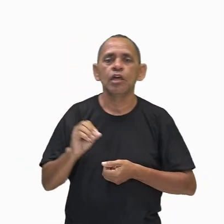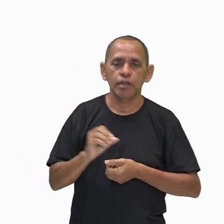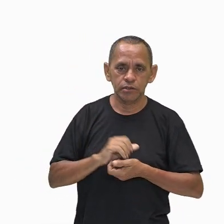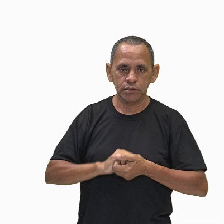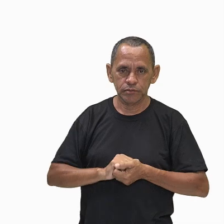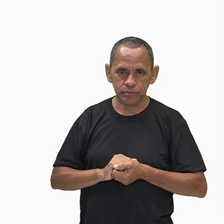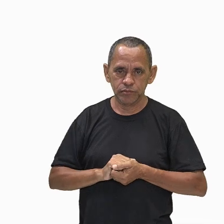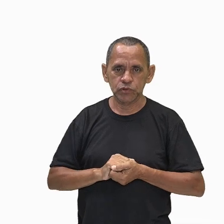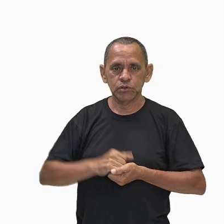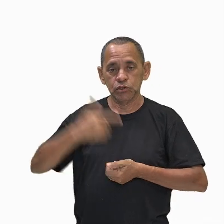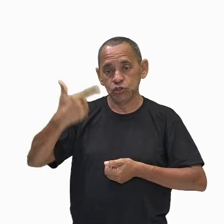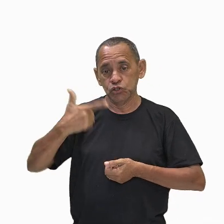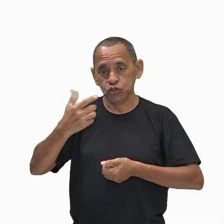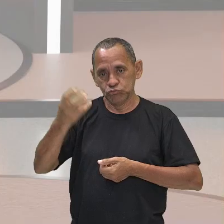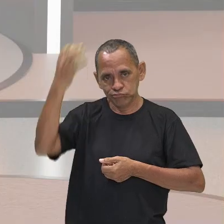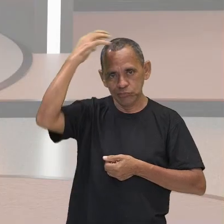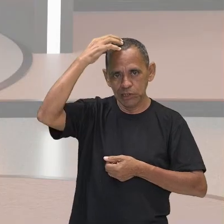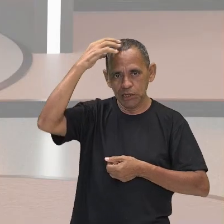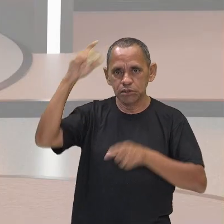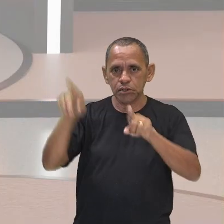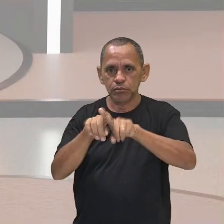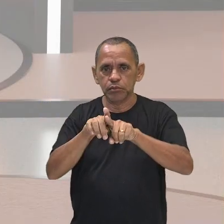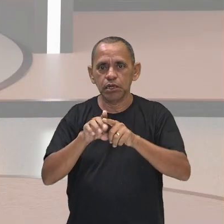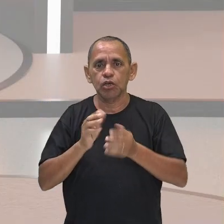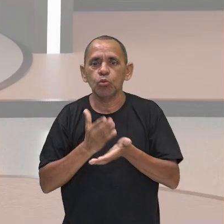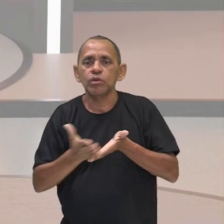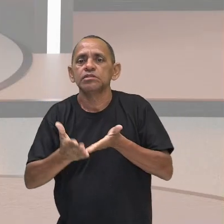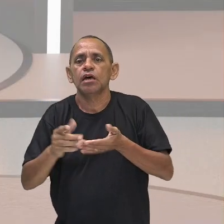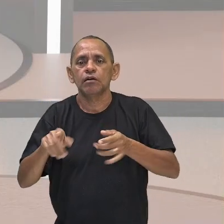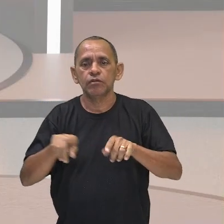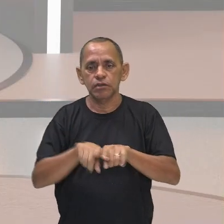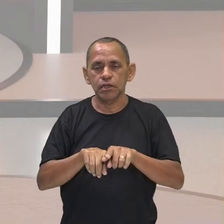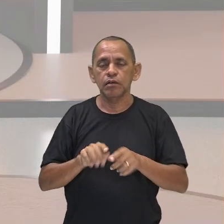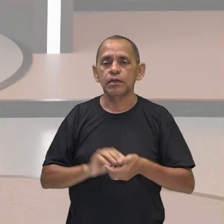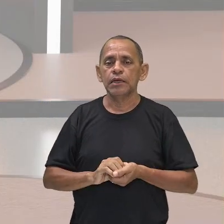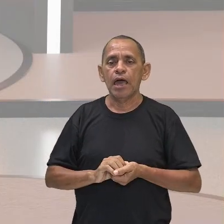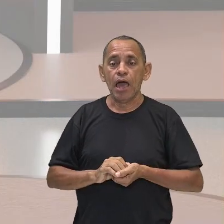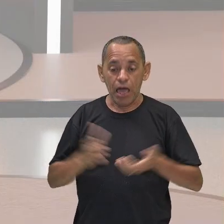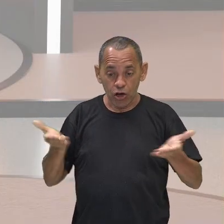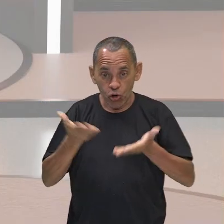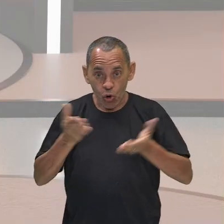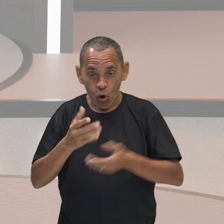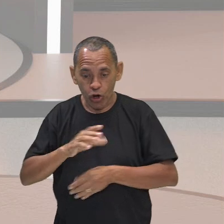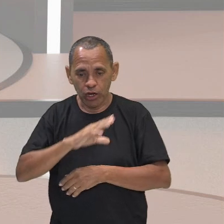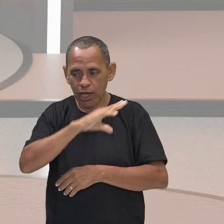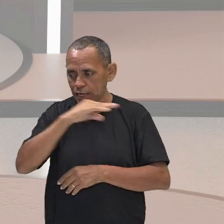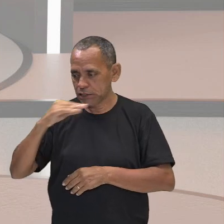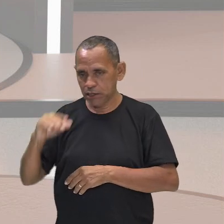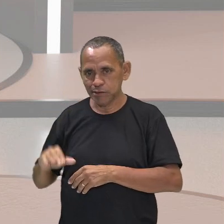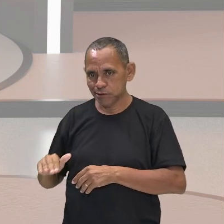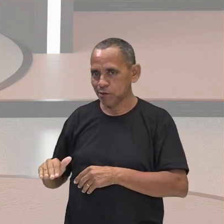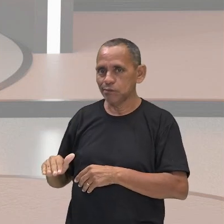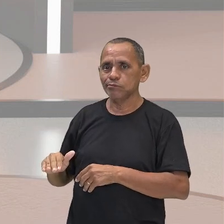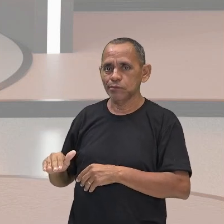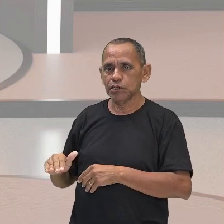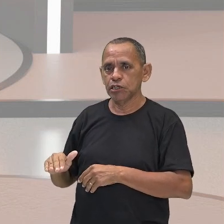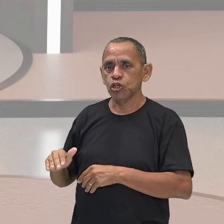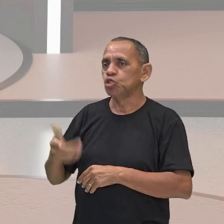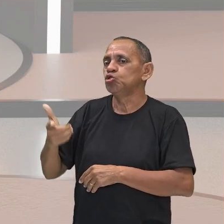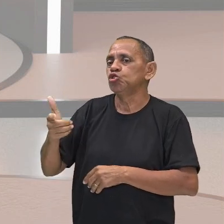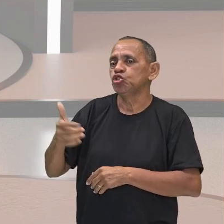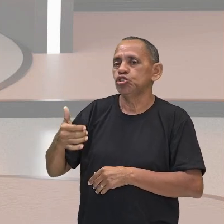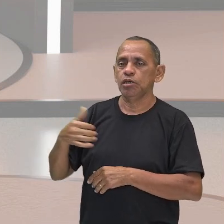segundo reinado. Então, a gente vai ver aí o menino Pedro II, com menos de 15